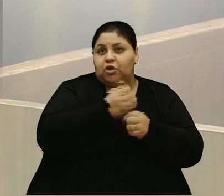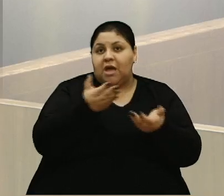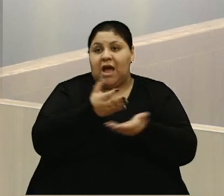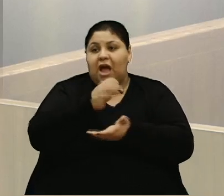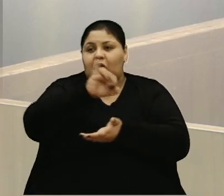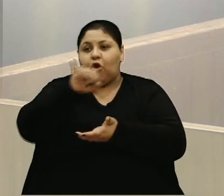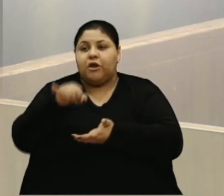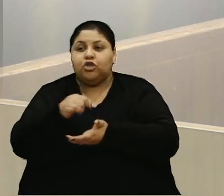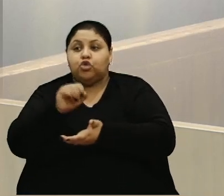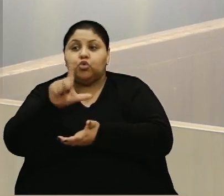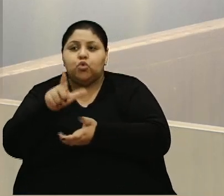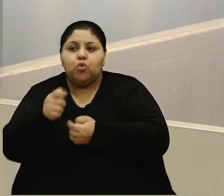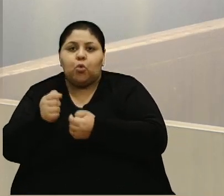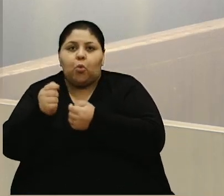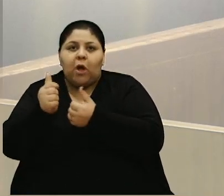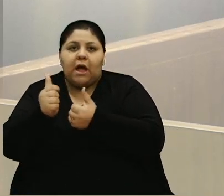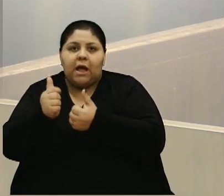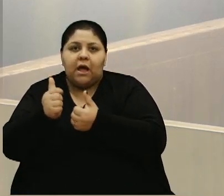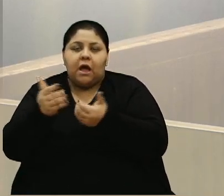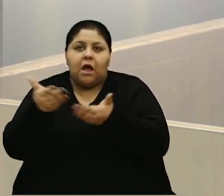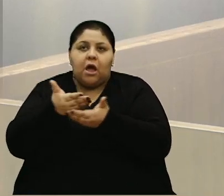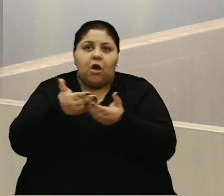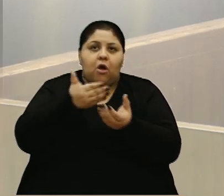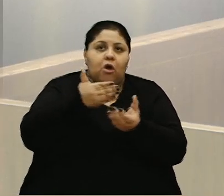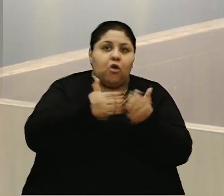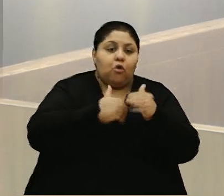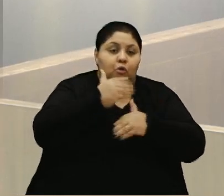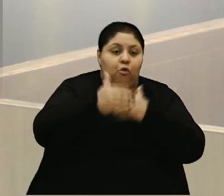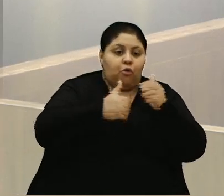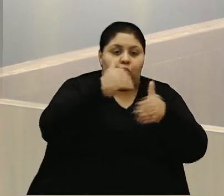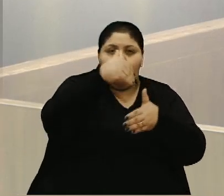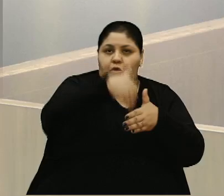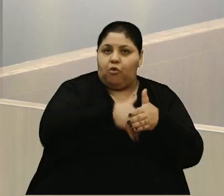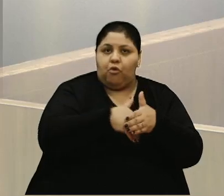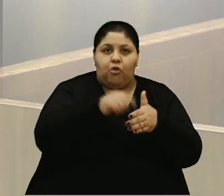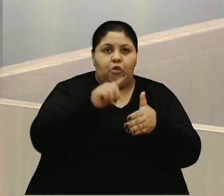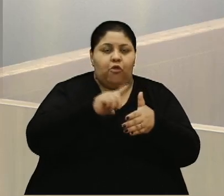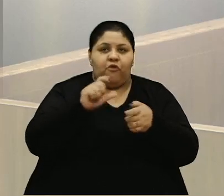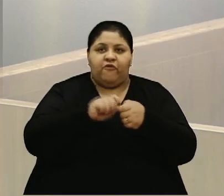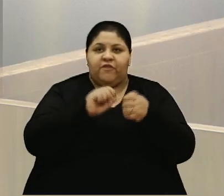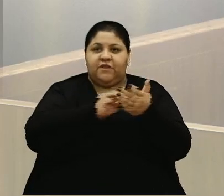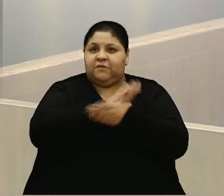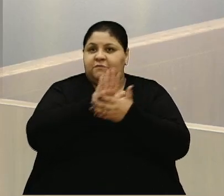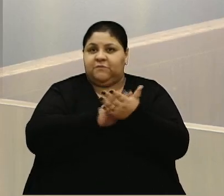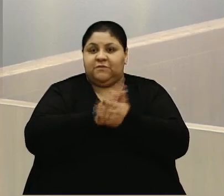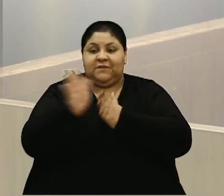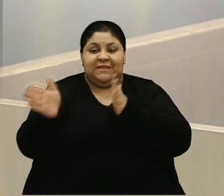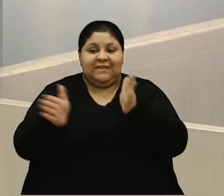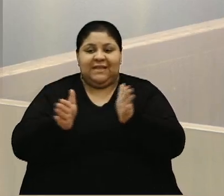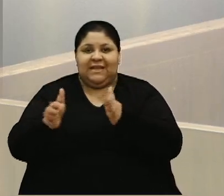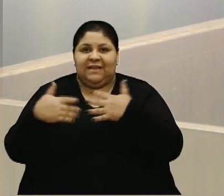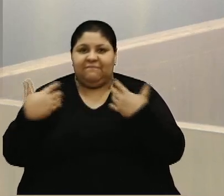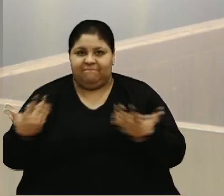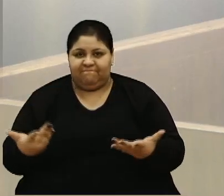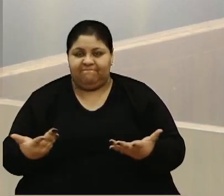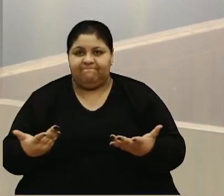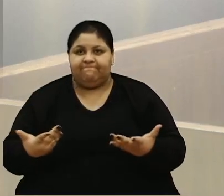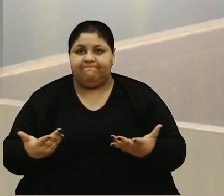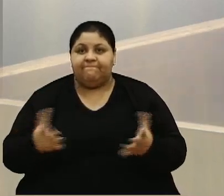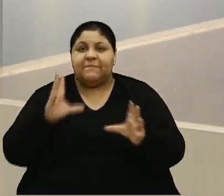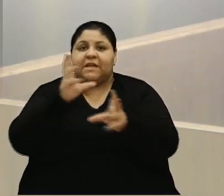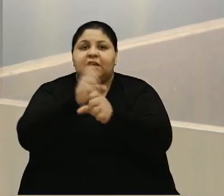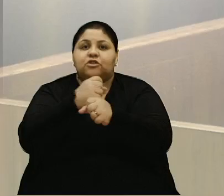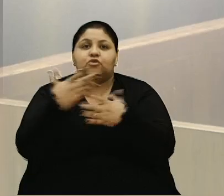julho quase, vem o processo eleitoral, não vai dar para fazer mais nada nesse período. Resumo da